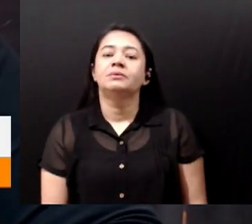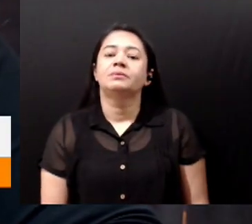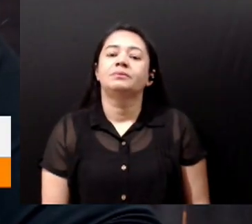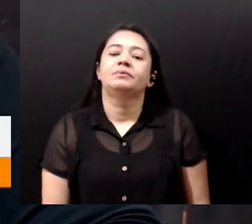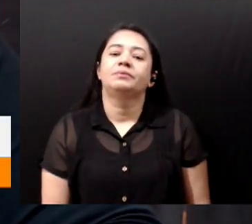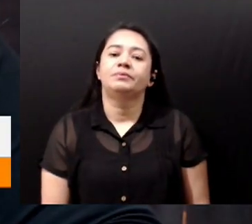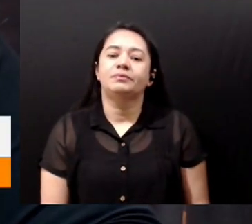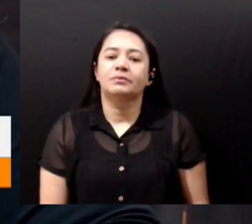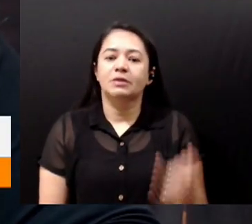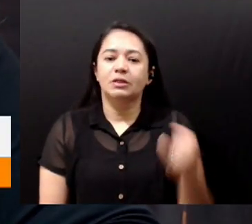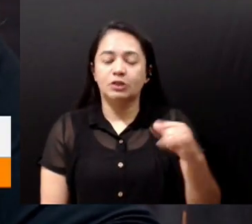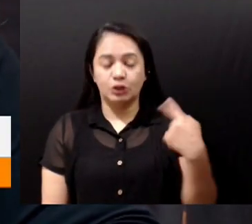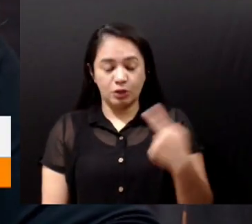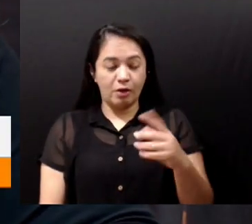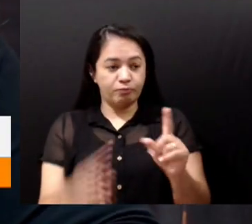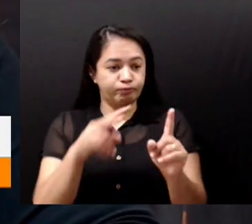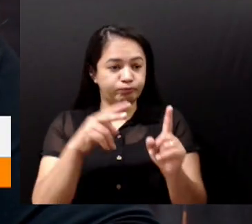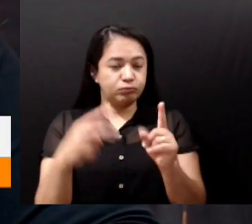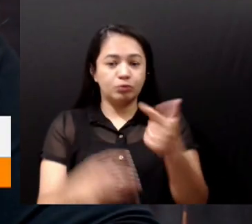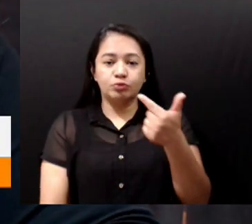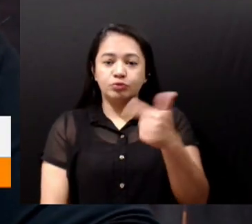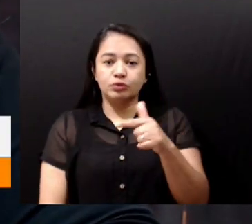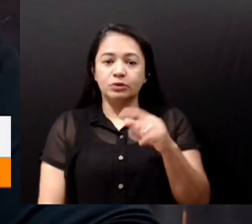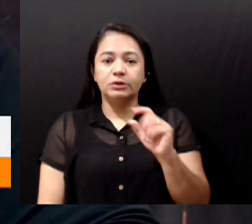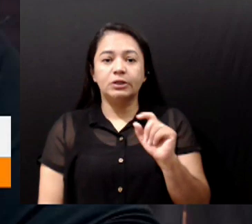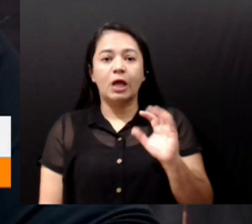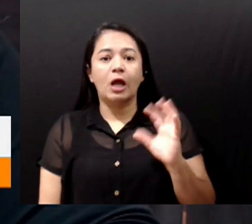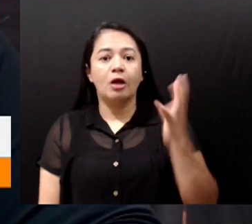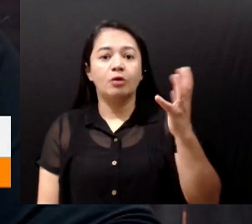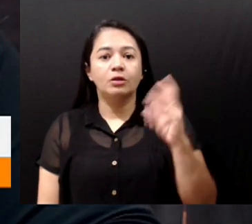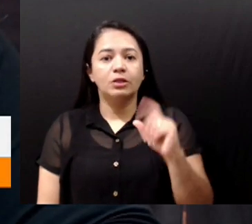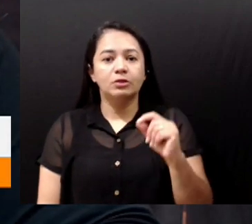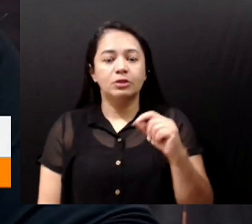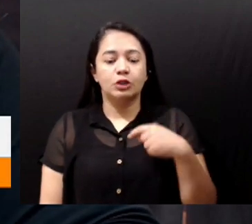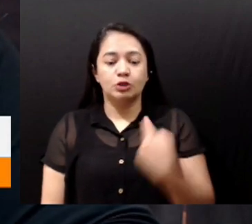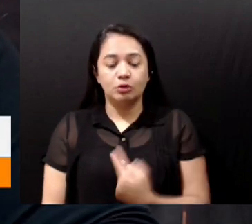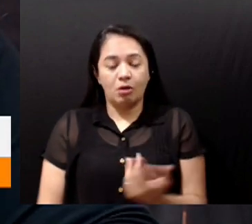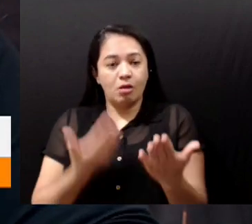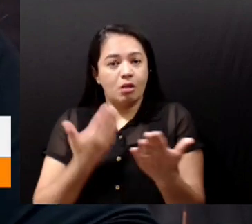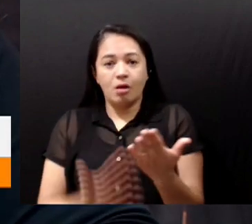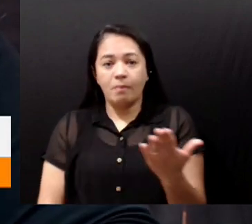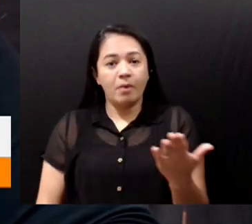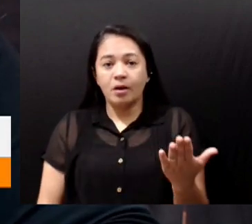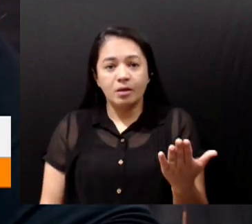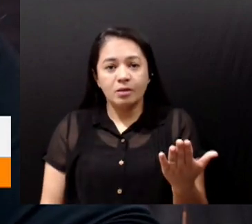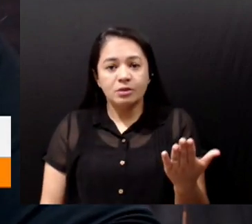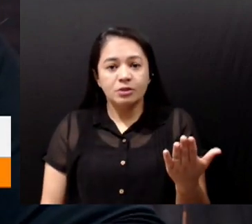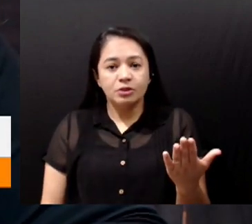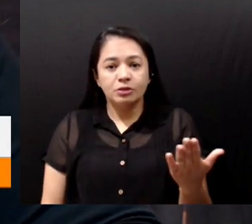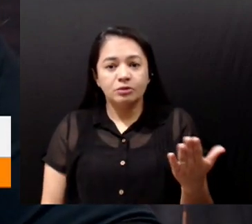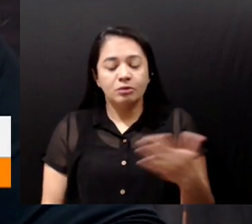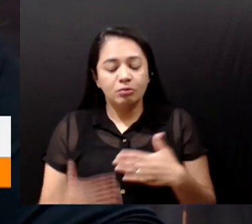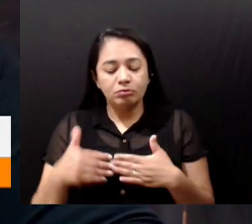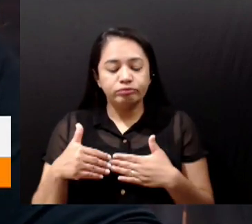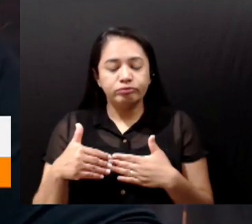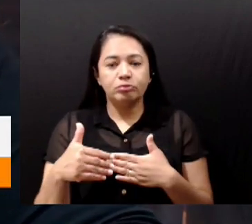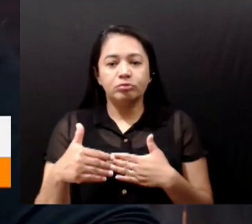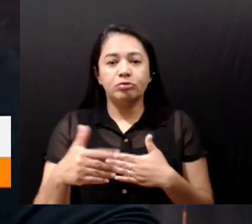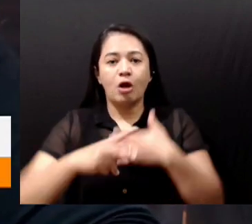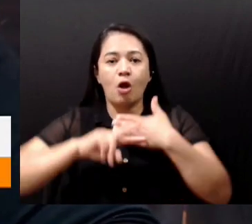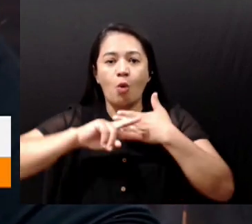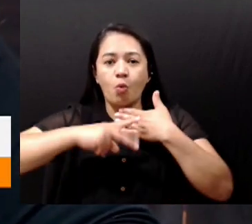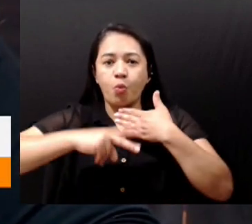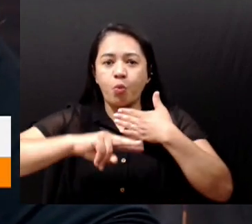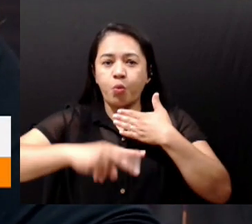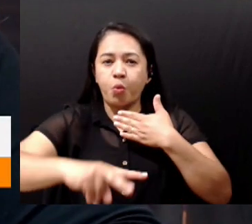o que acontece é que a gente se perde. E isso a longo prazo vira uma consequência de cada vez mais